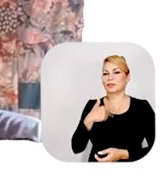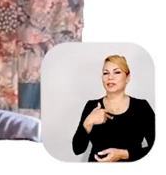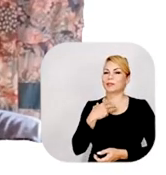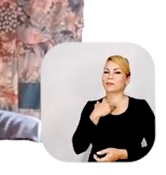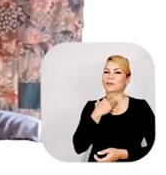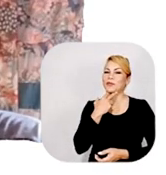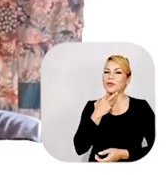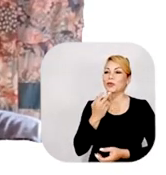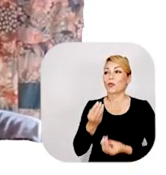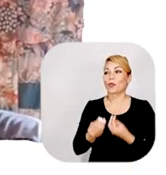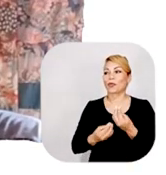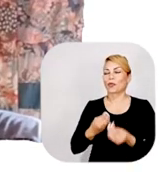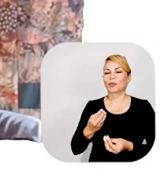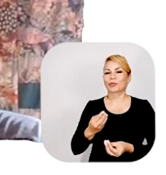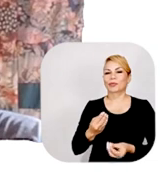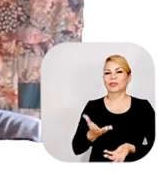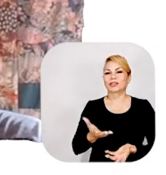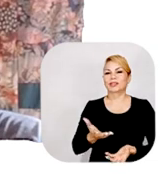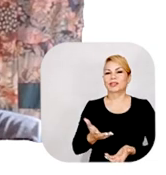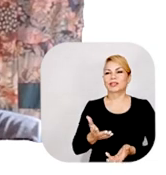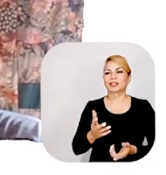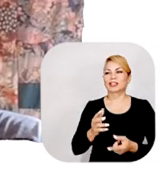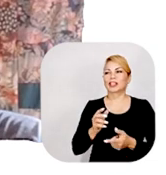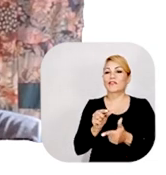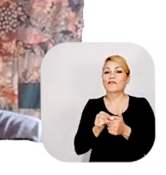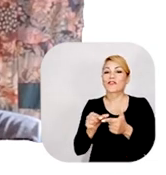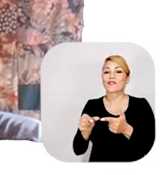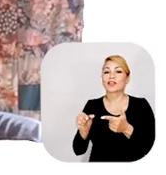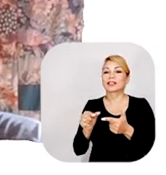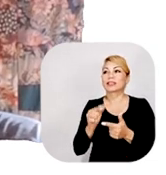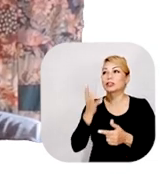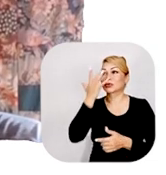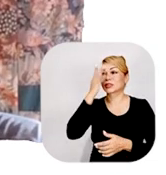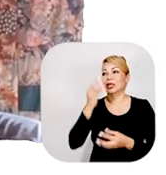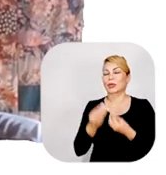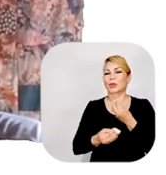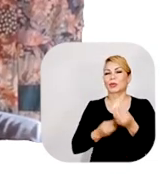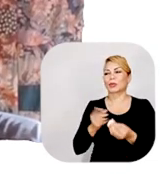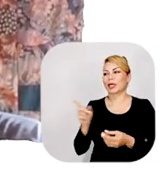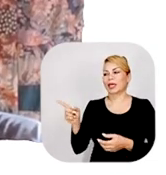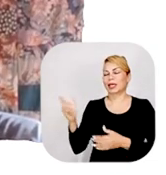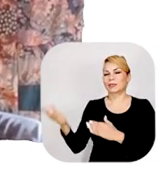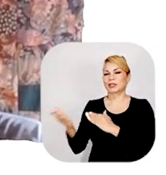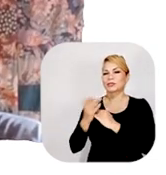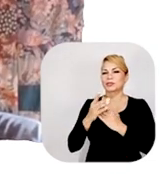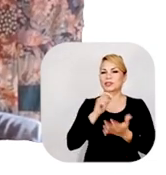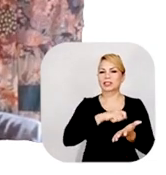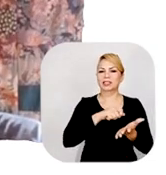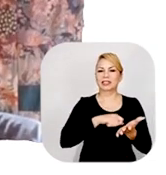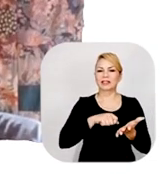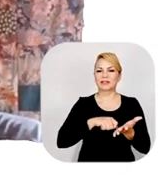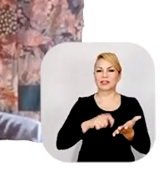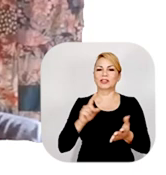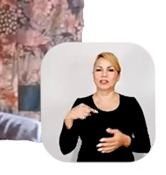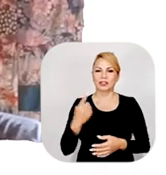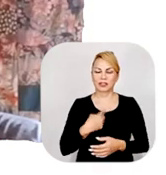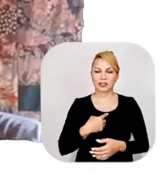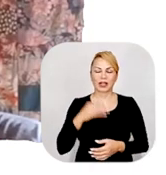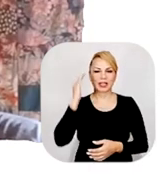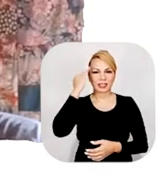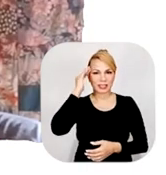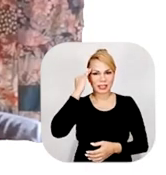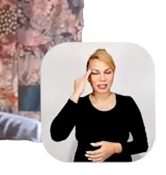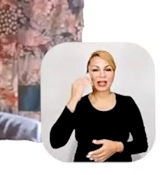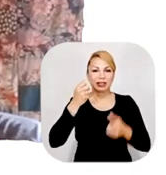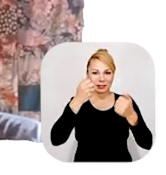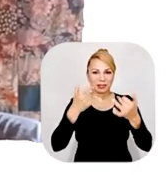sei bem como fazer, diga-se de passagem, o Rain que ajudou a poder escrever esses nomes de forma que a gente entenda, isso está